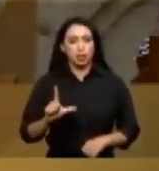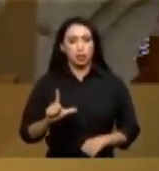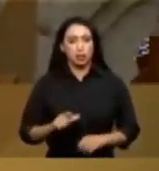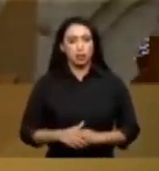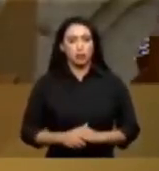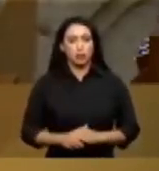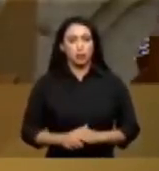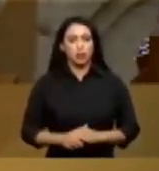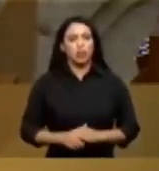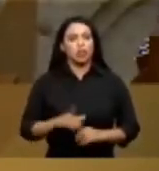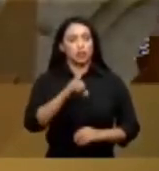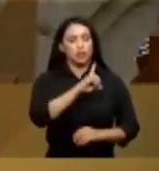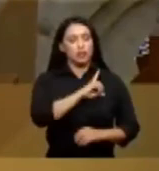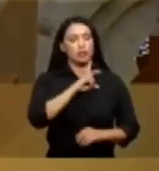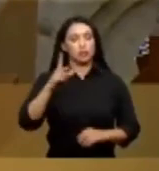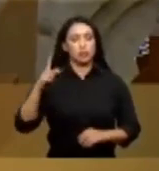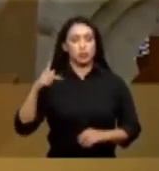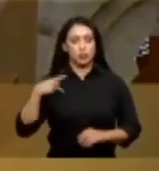defensor público geral,